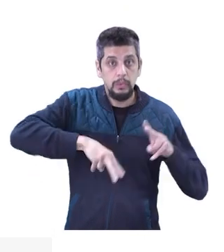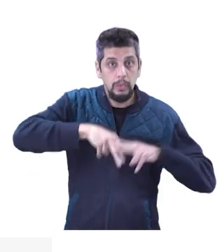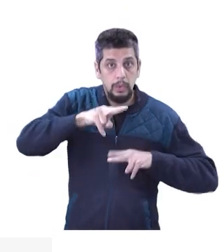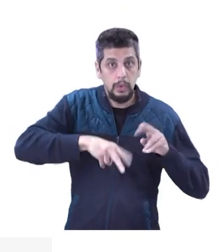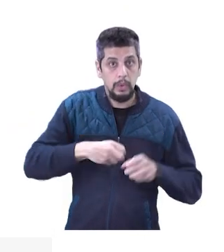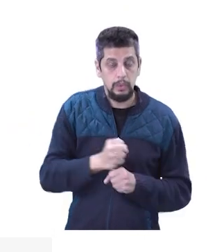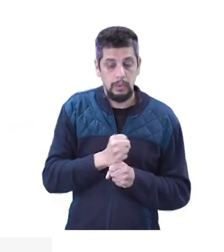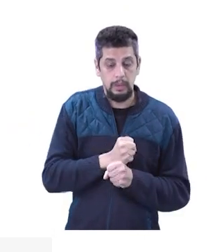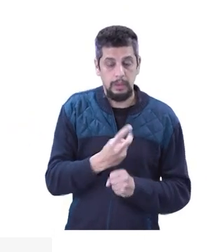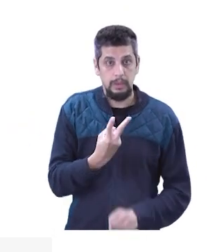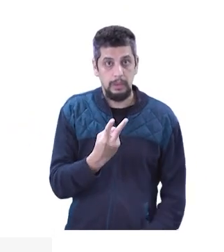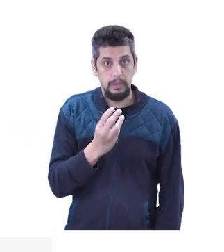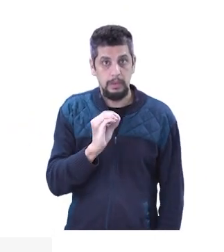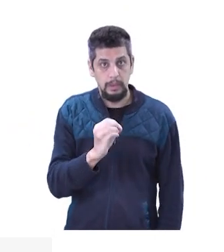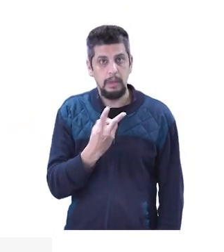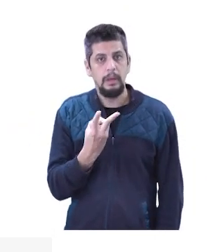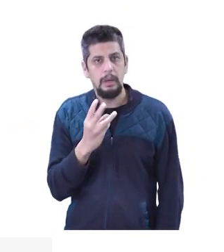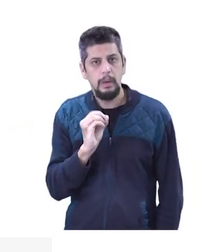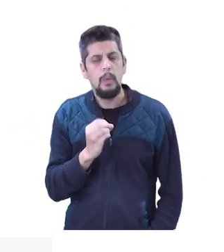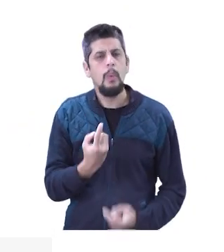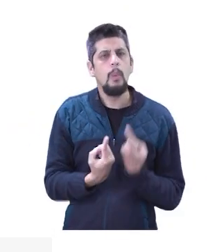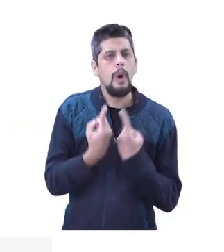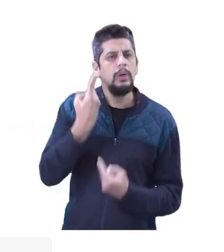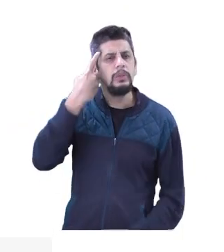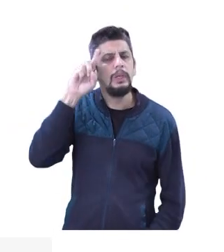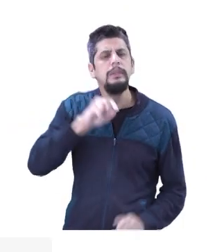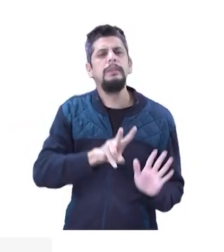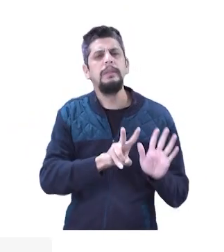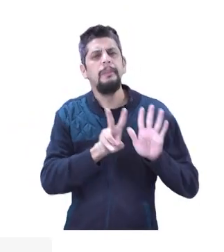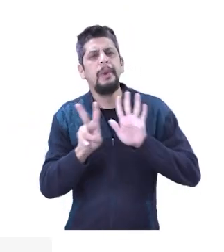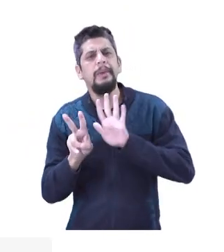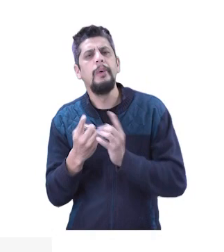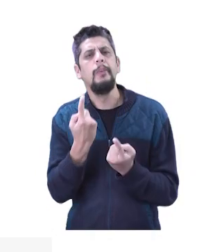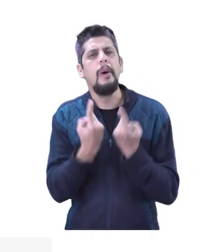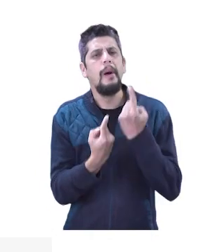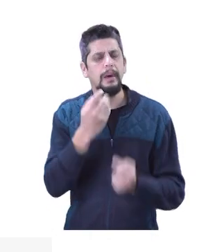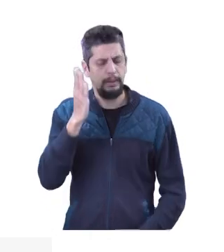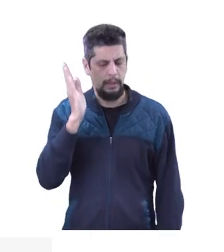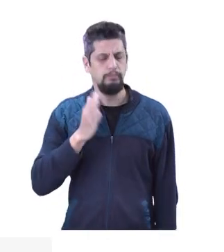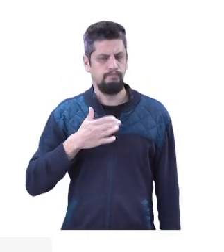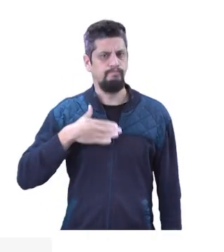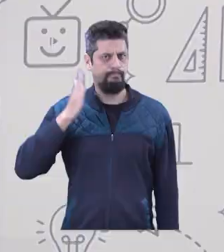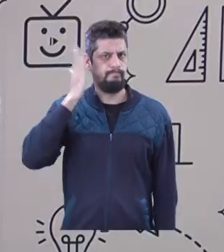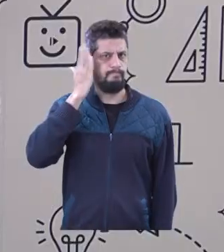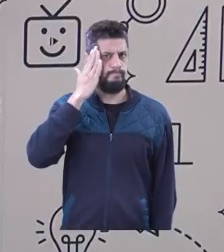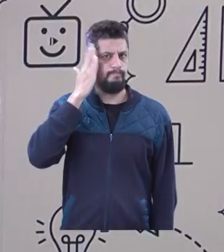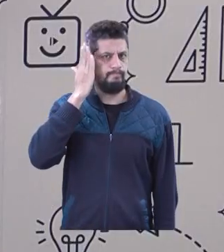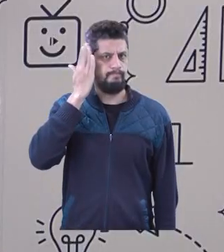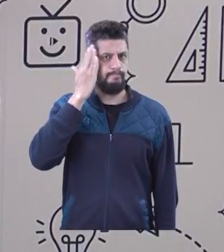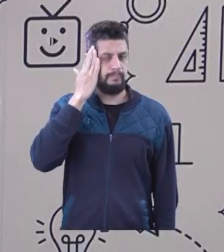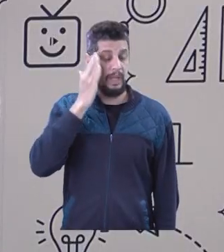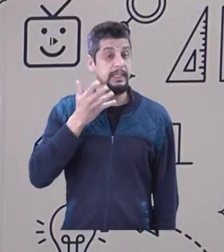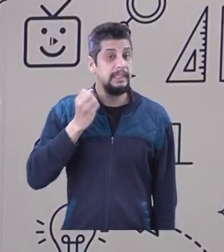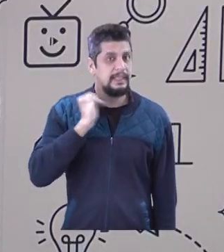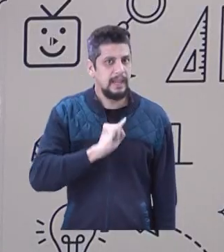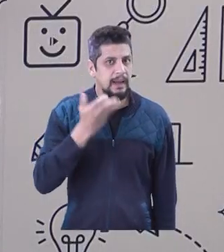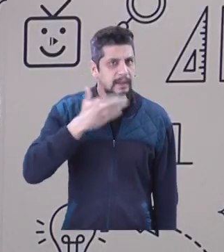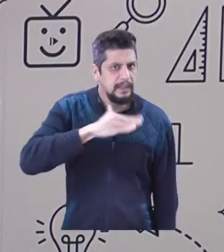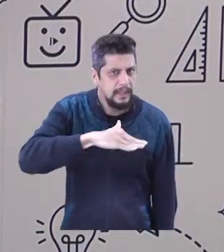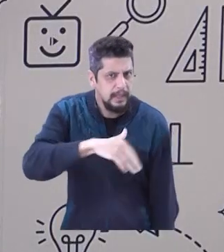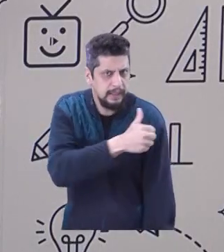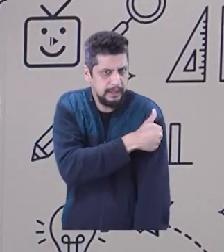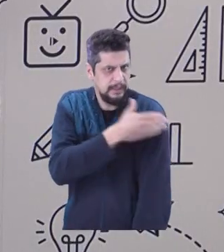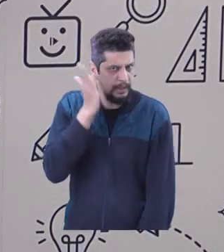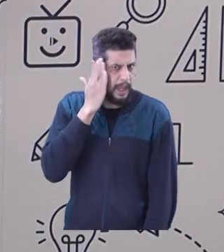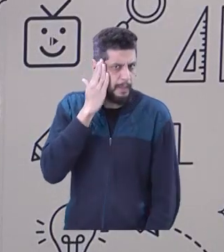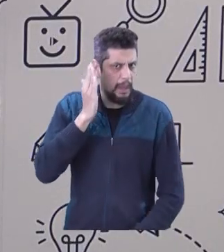2020, seu aniversário será em qual dia da semana? Ah, já sei. Já sabe? Uhum. E será que as crianças lá em